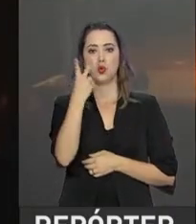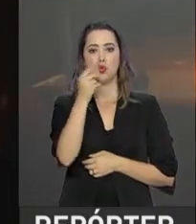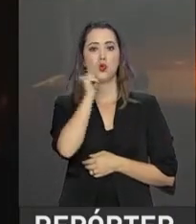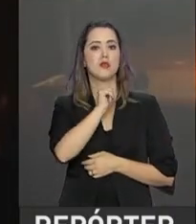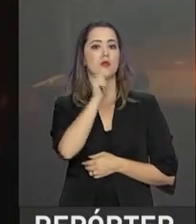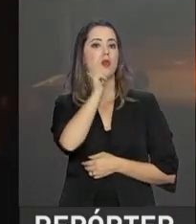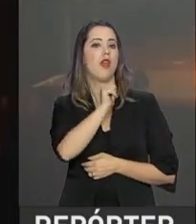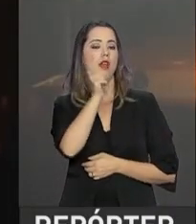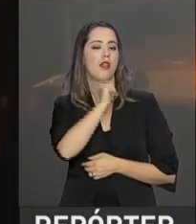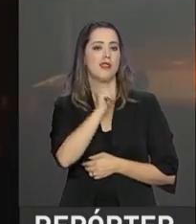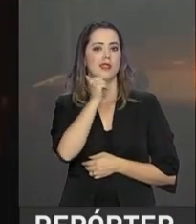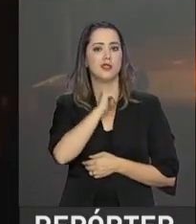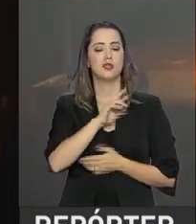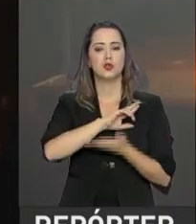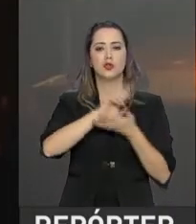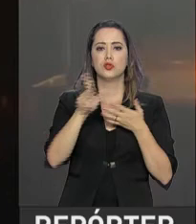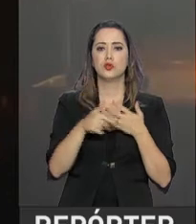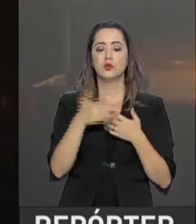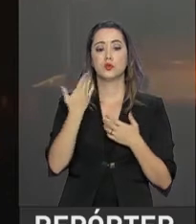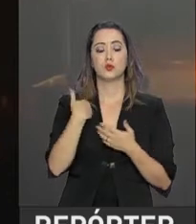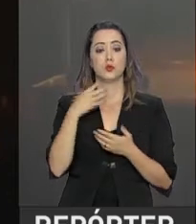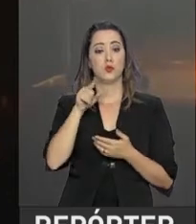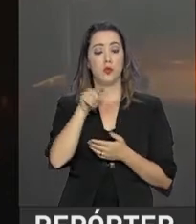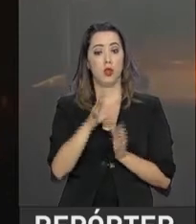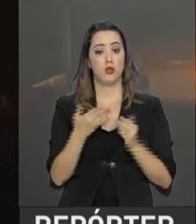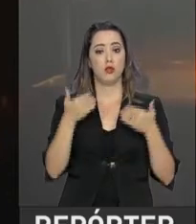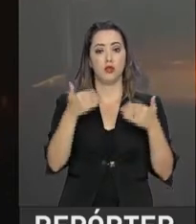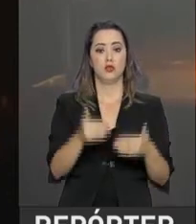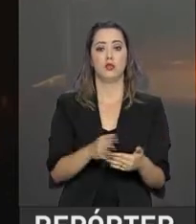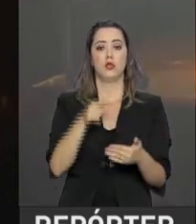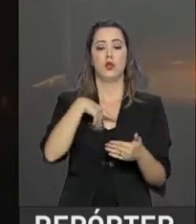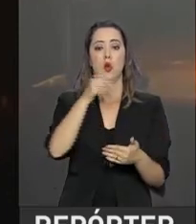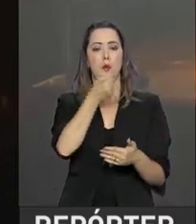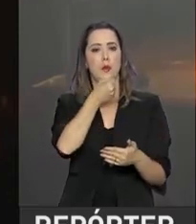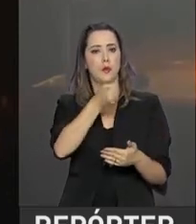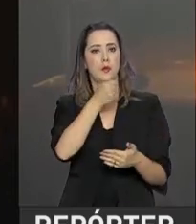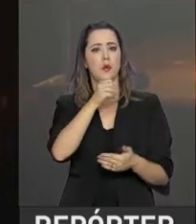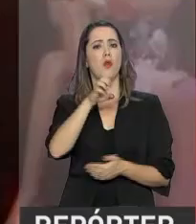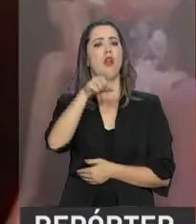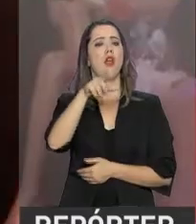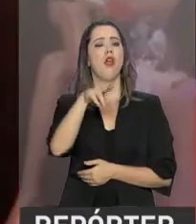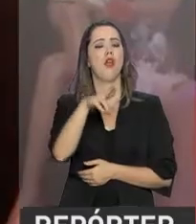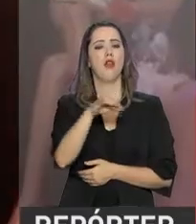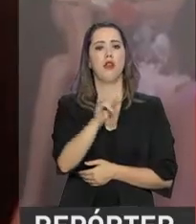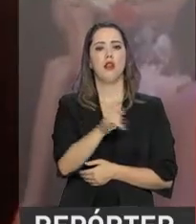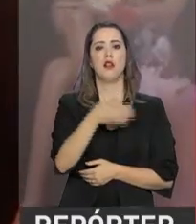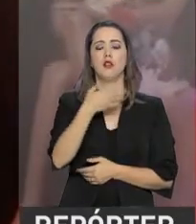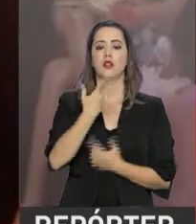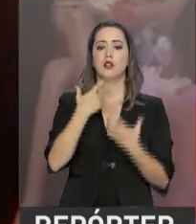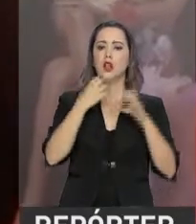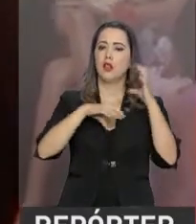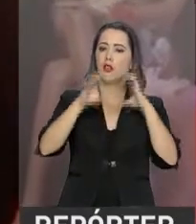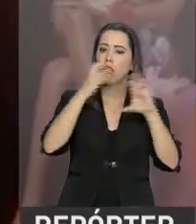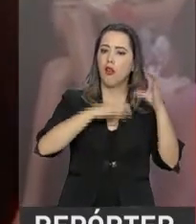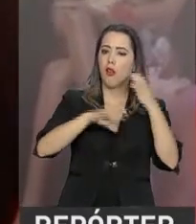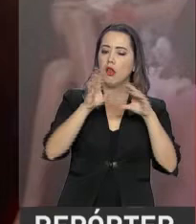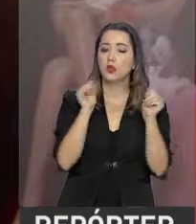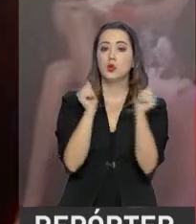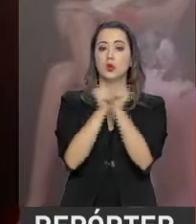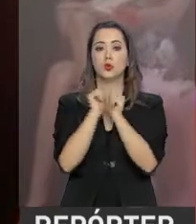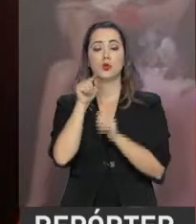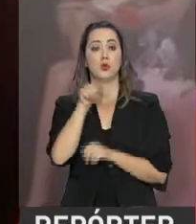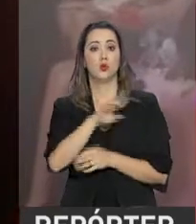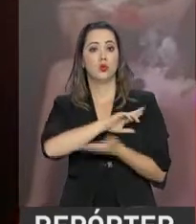grandes intérpretes brasileiras. Em cena, a cantora e compositora Helen Oléria, a poeta e também cantora Elisa